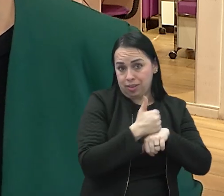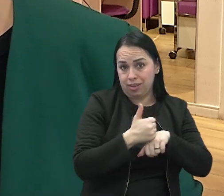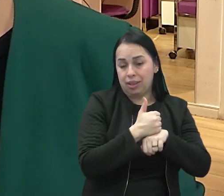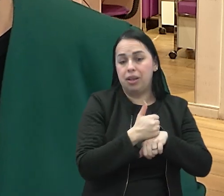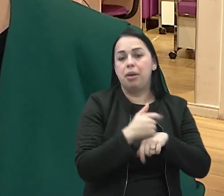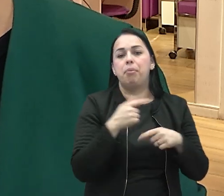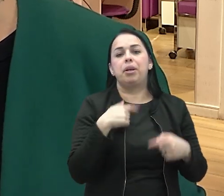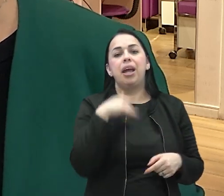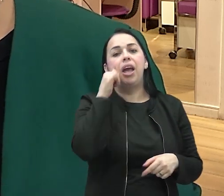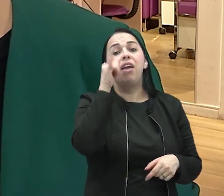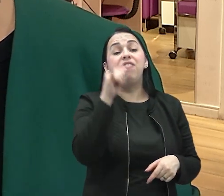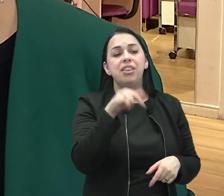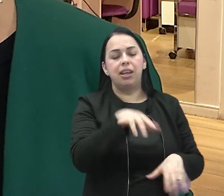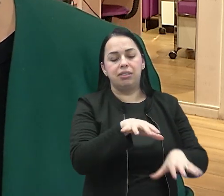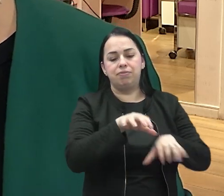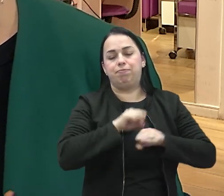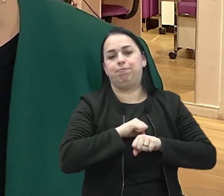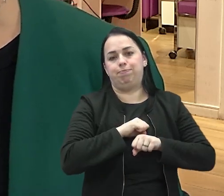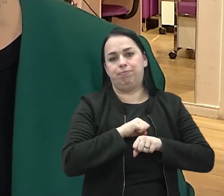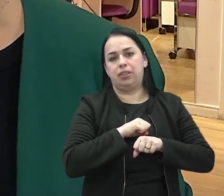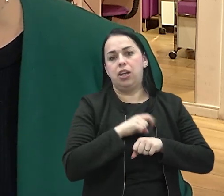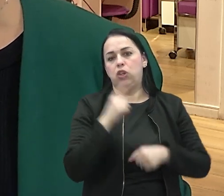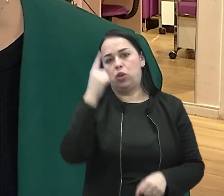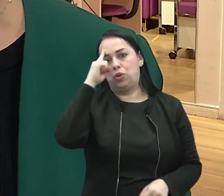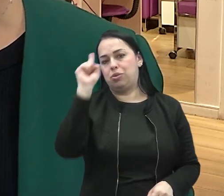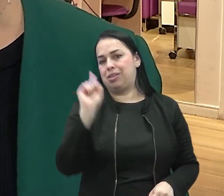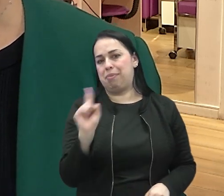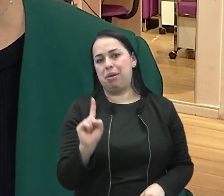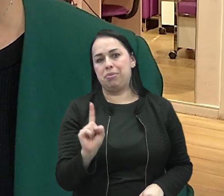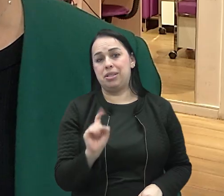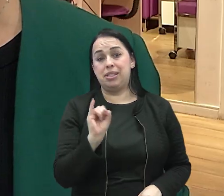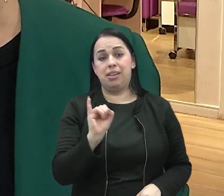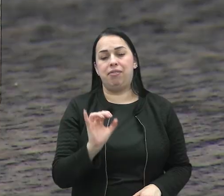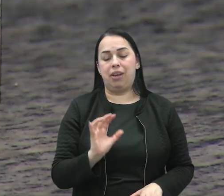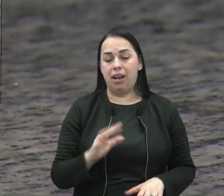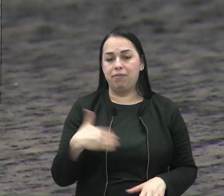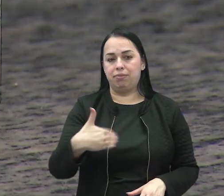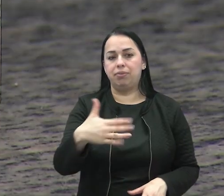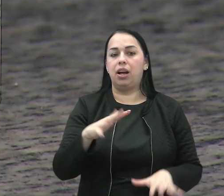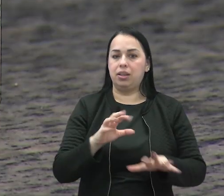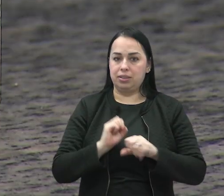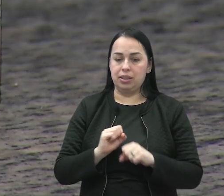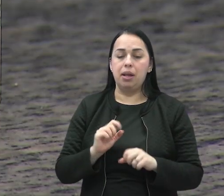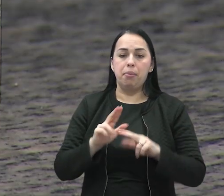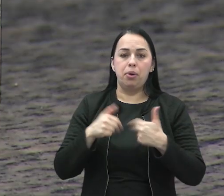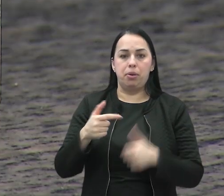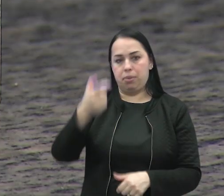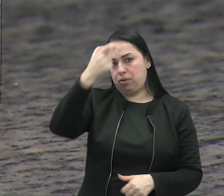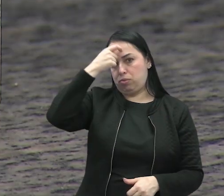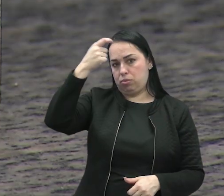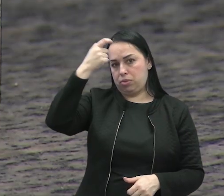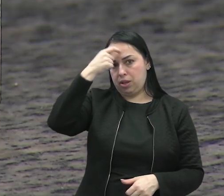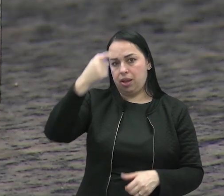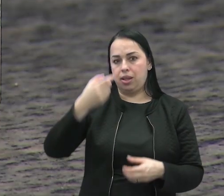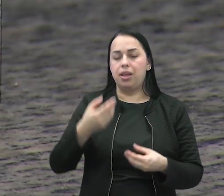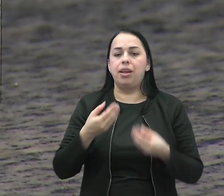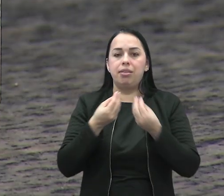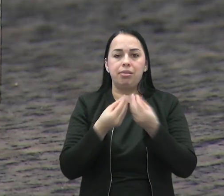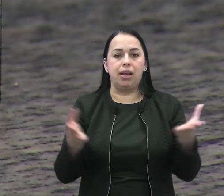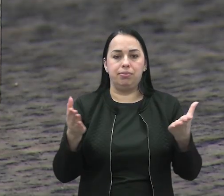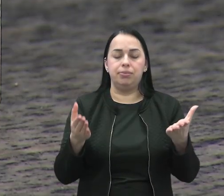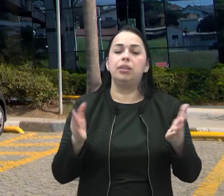também, com filhos, com a família, porque a gente nunca sabe em que momento a gente vai estar exposto. Para conscientizar e sensibilizar ainda